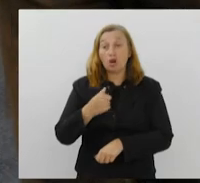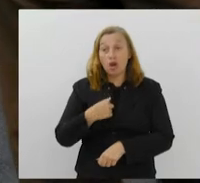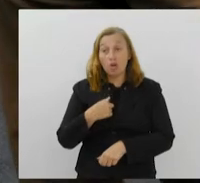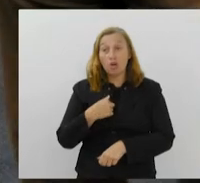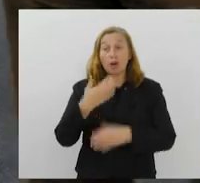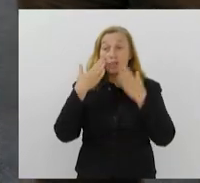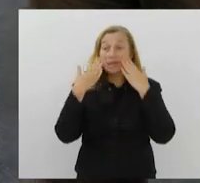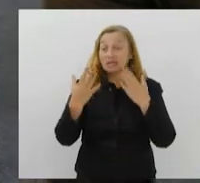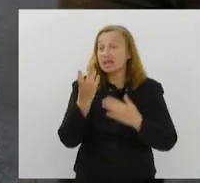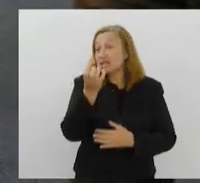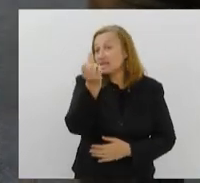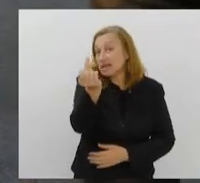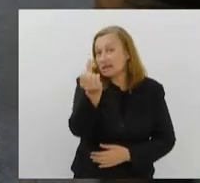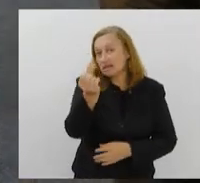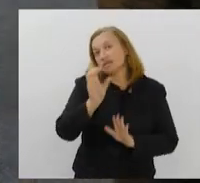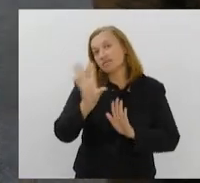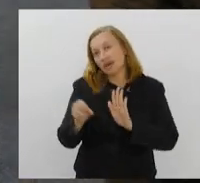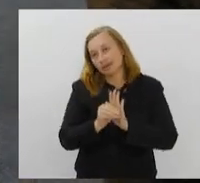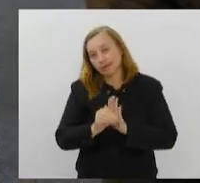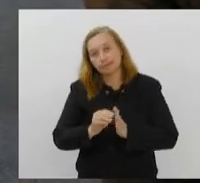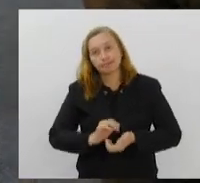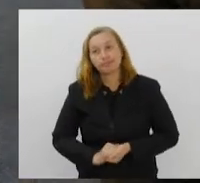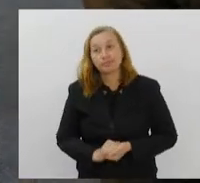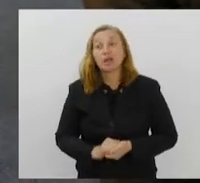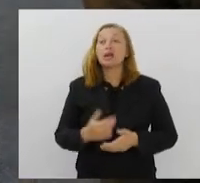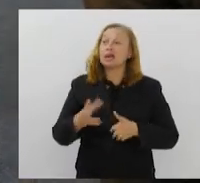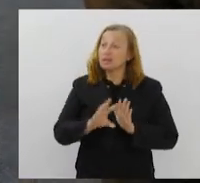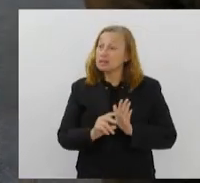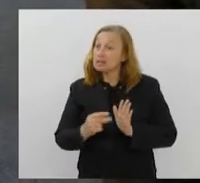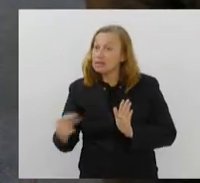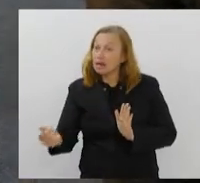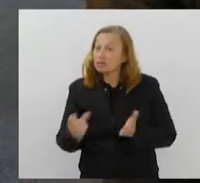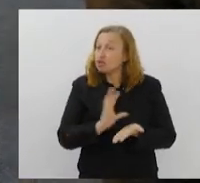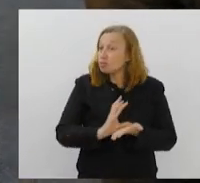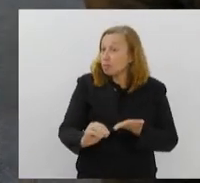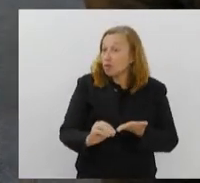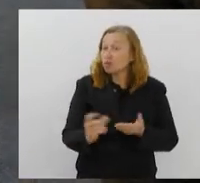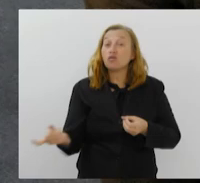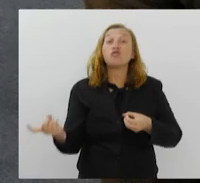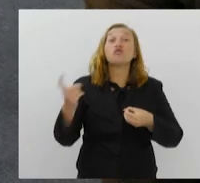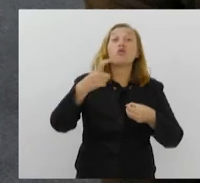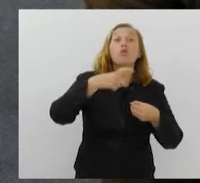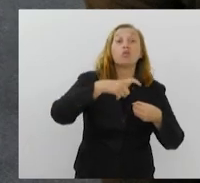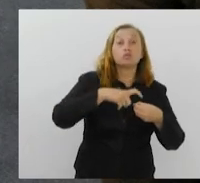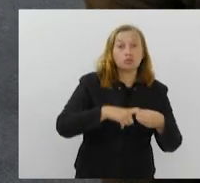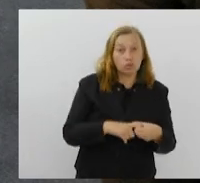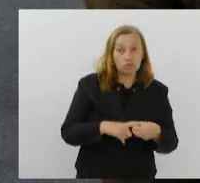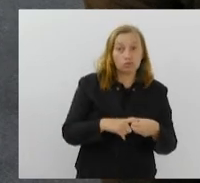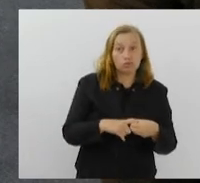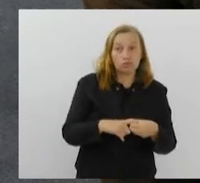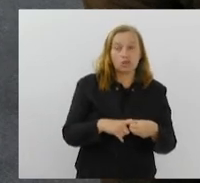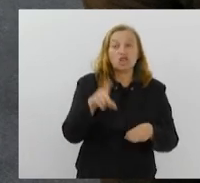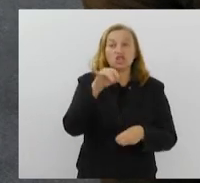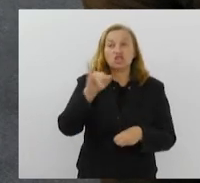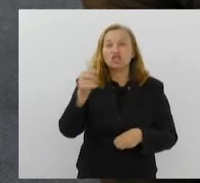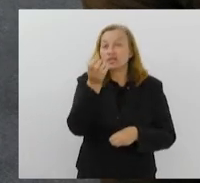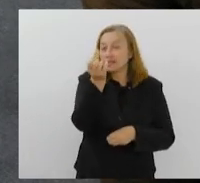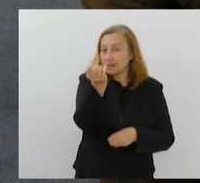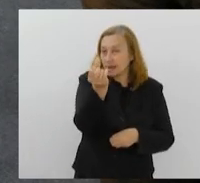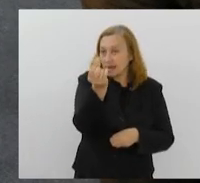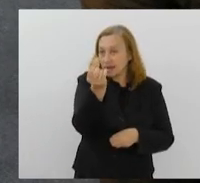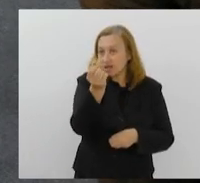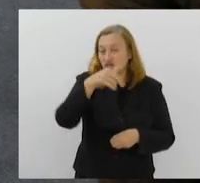apresentei 6 emendas. Saiu de pauta, voltou no dia 6